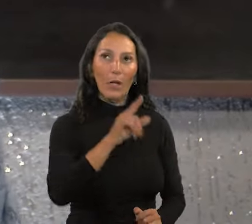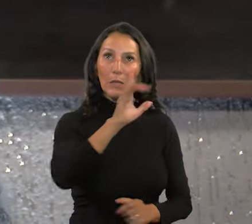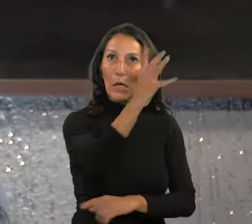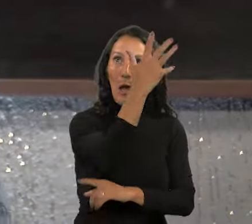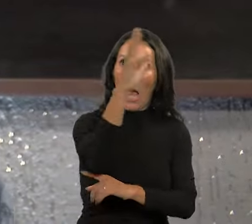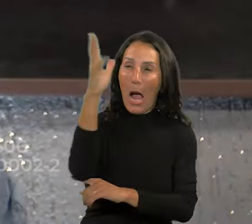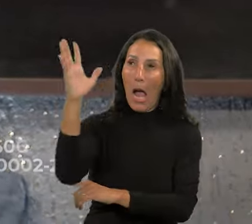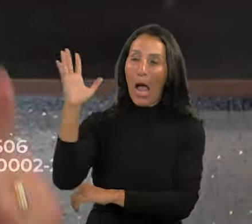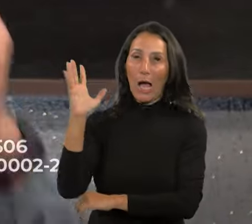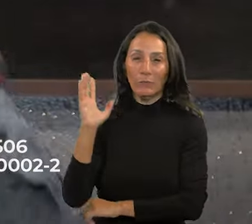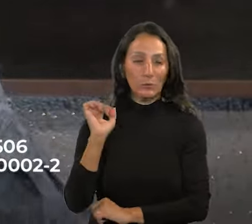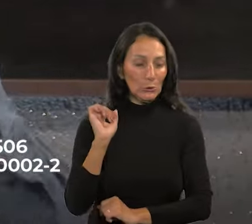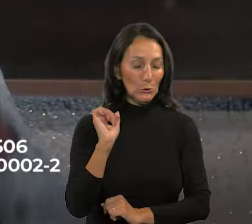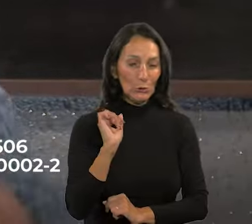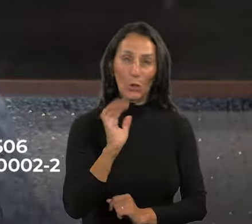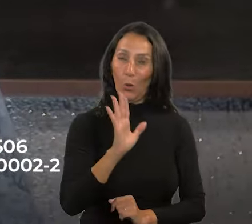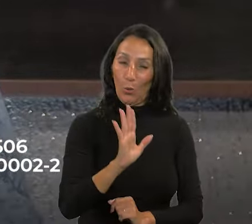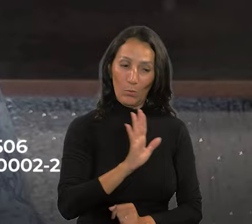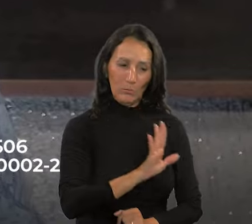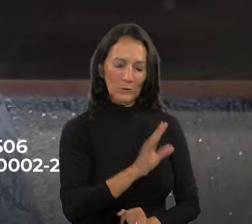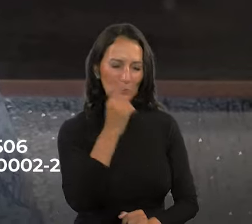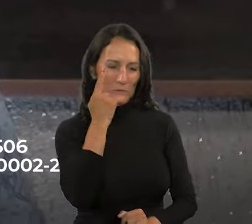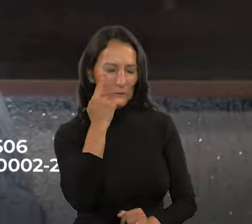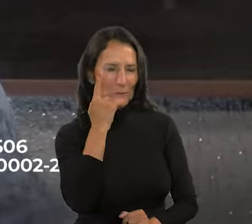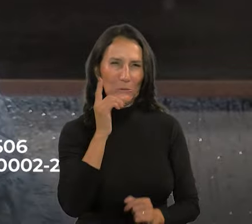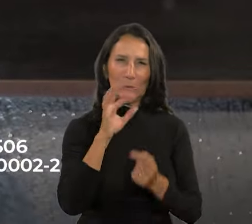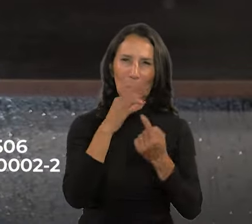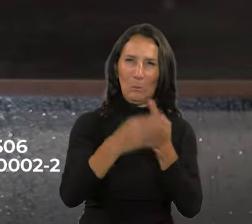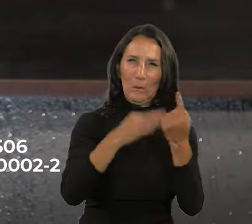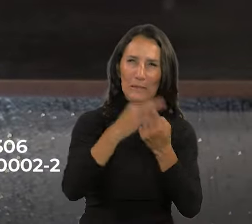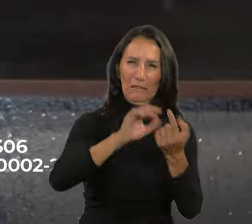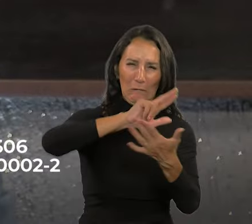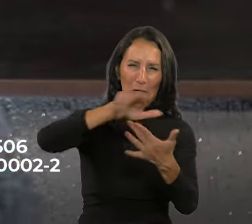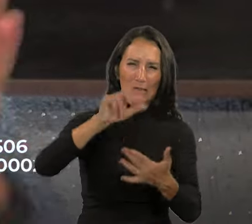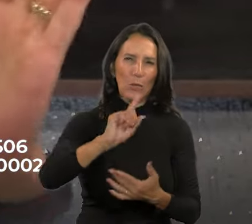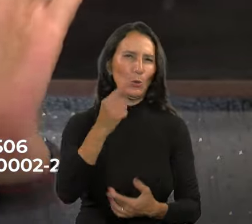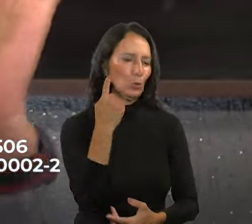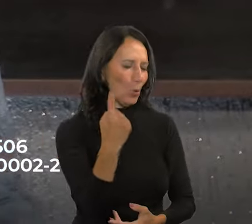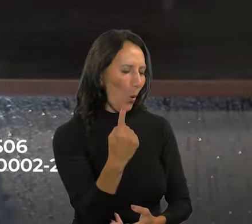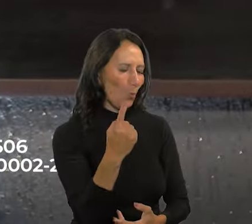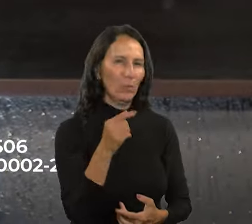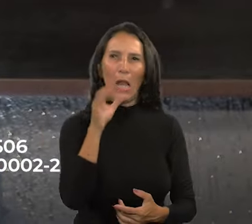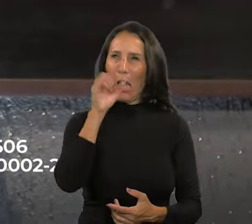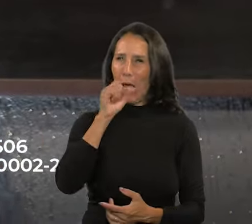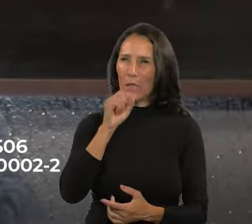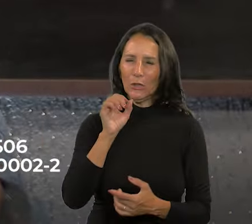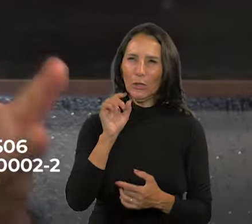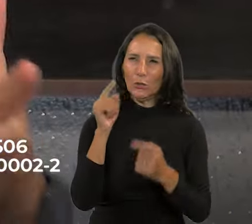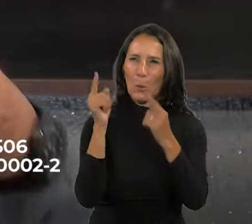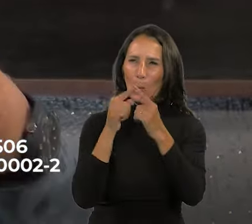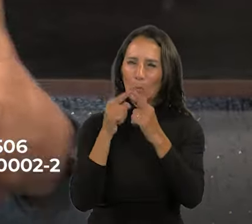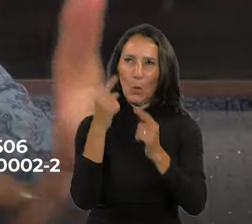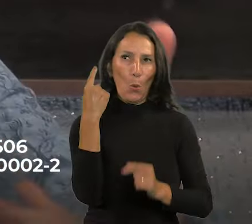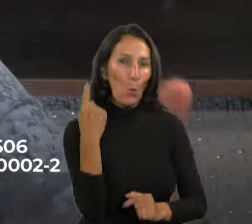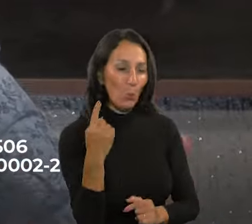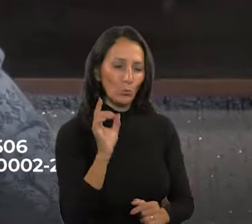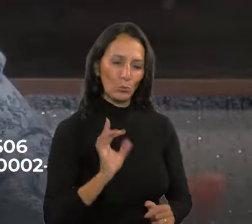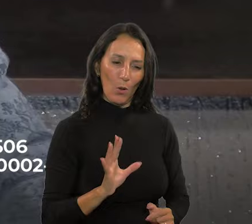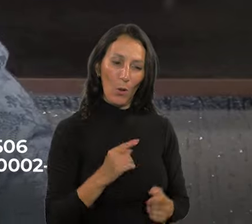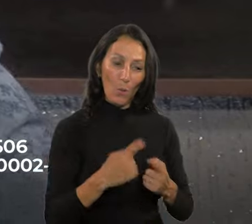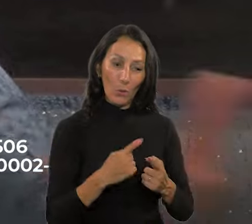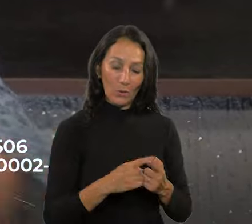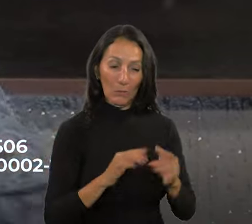de banana, nós vamos fazer só um tipo de laranja. Sabe por quê, Adão? Porque pode vir um ataque do inimigo aqui